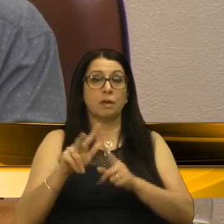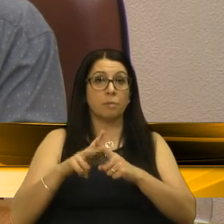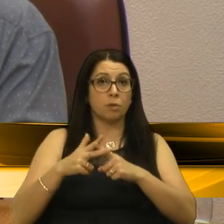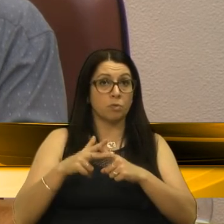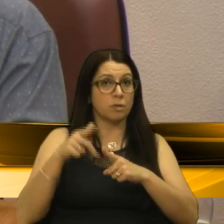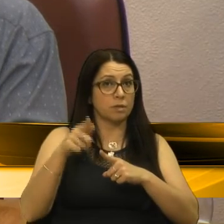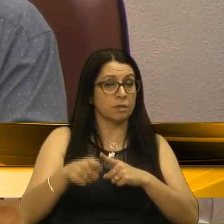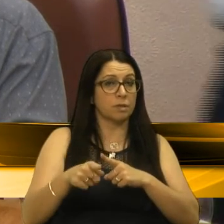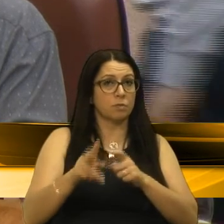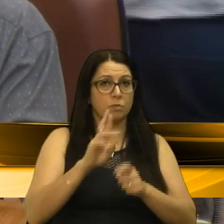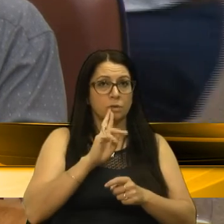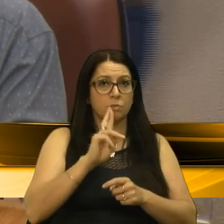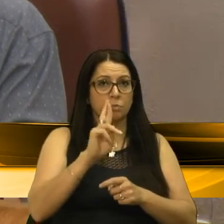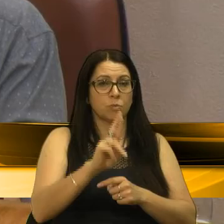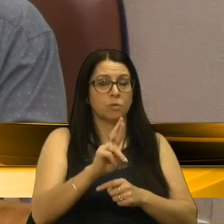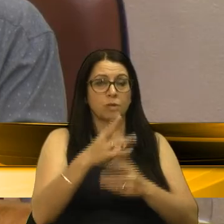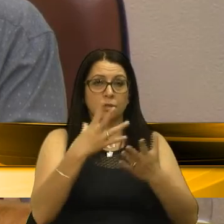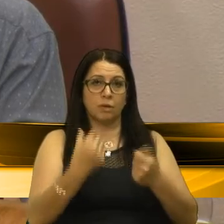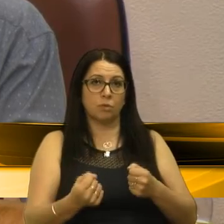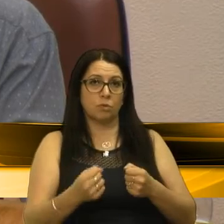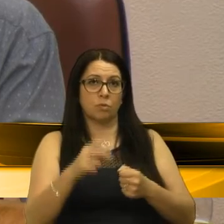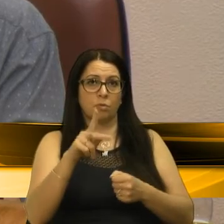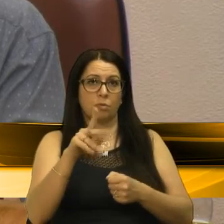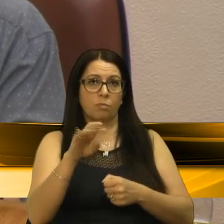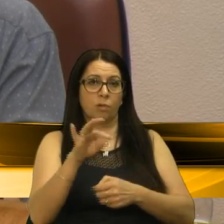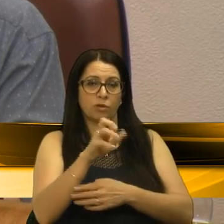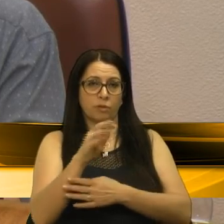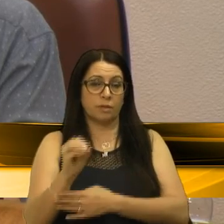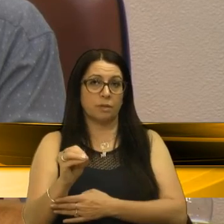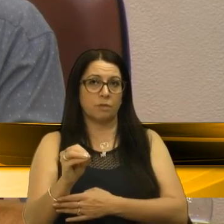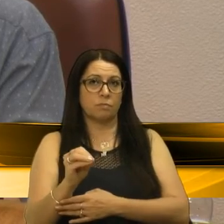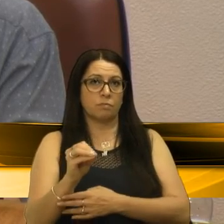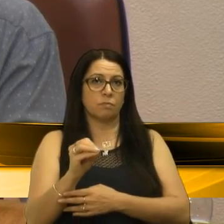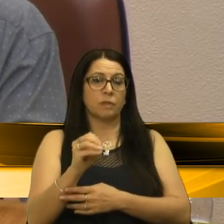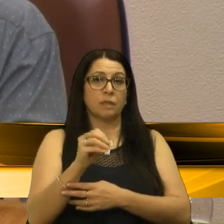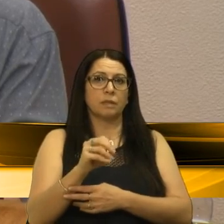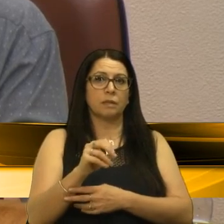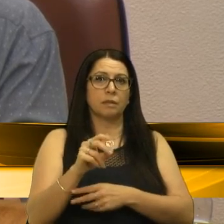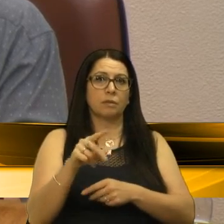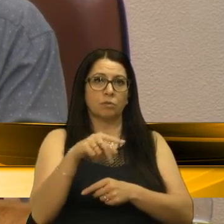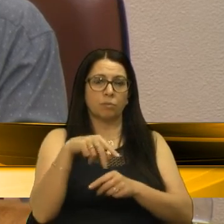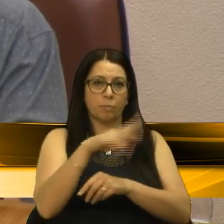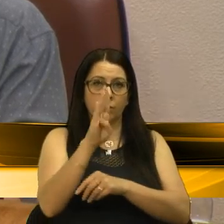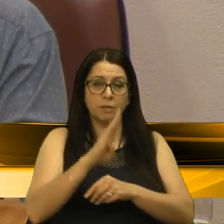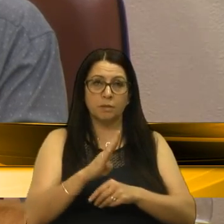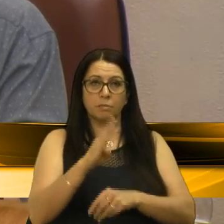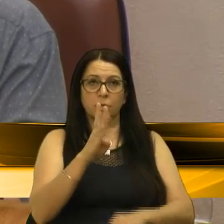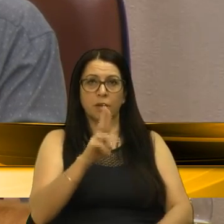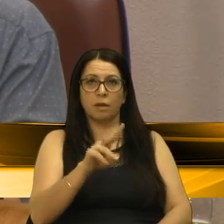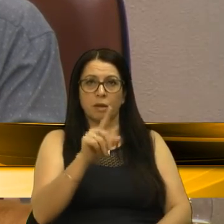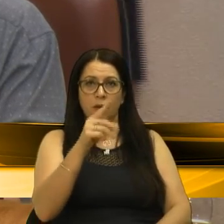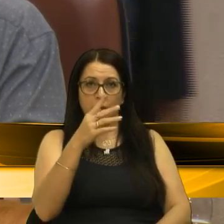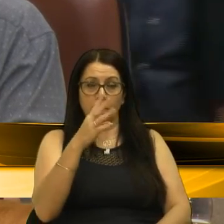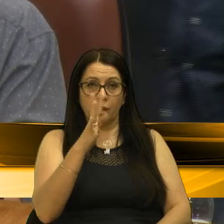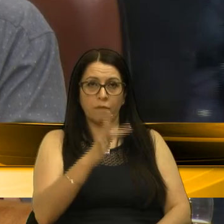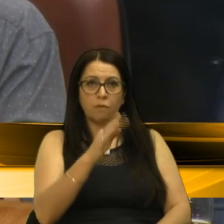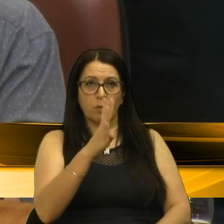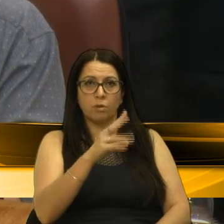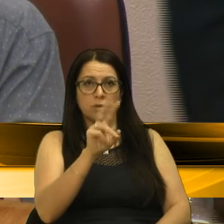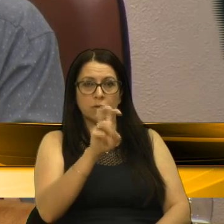da sentença que indeferiu a petição inicial por ilegitimidade passiva da União. TRF 4,